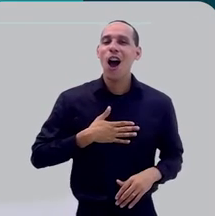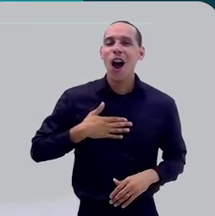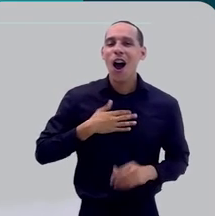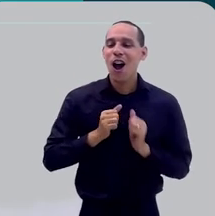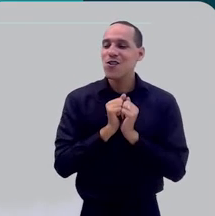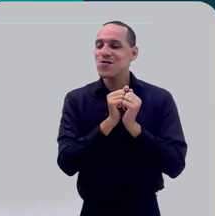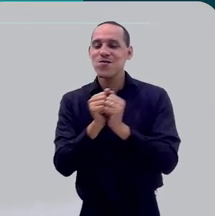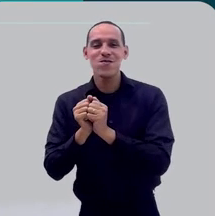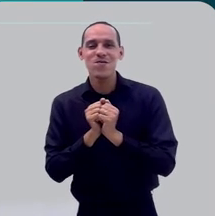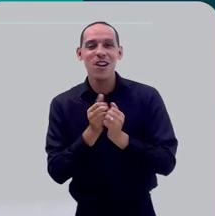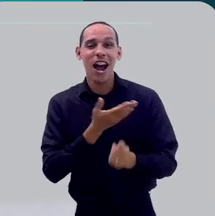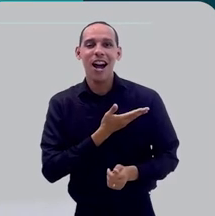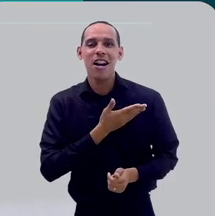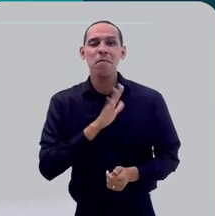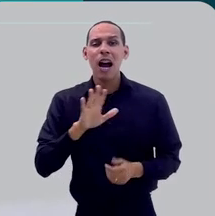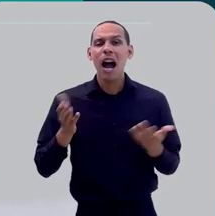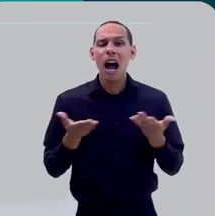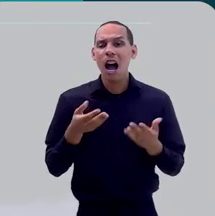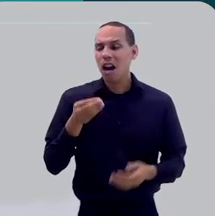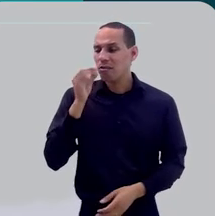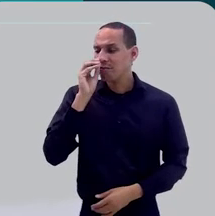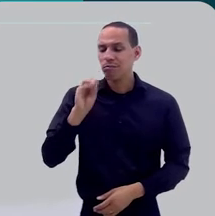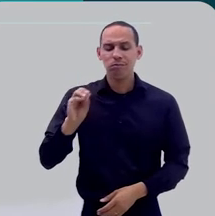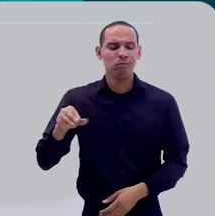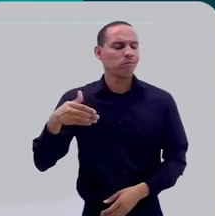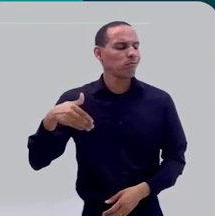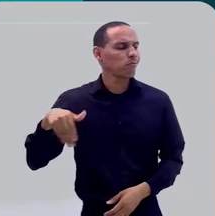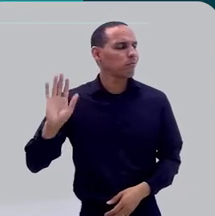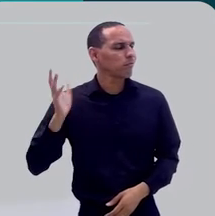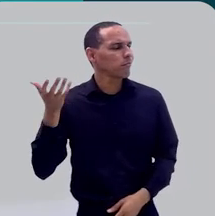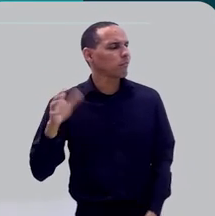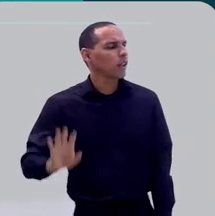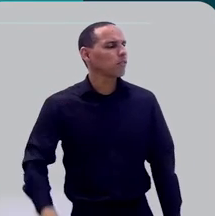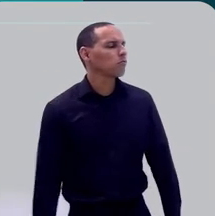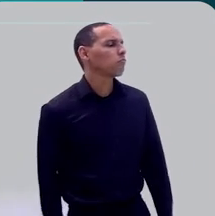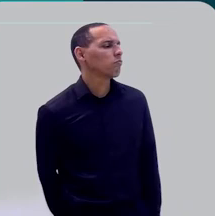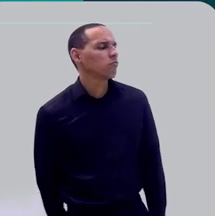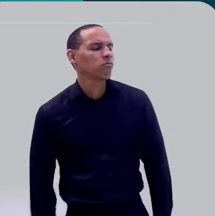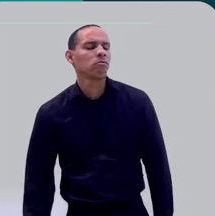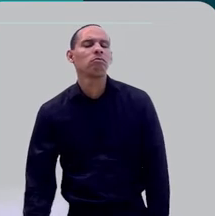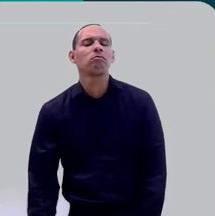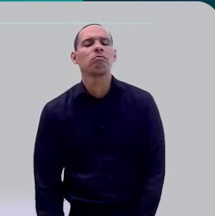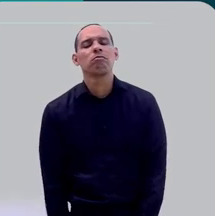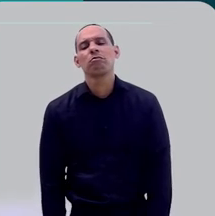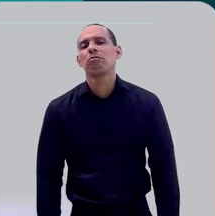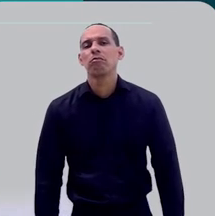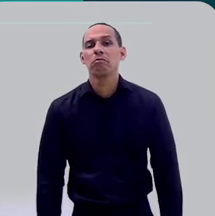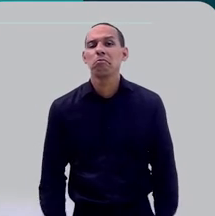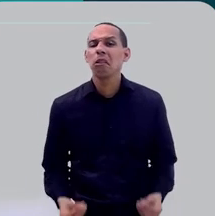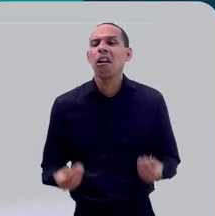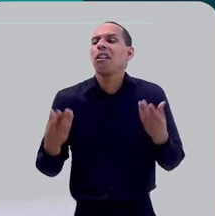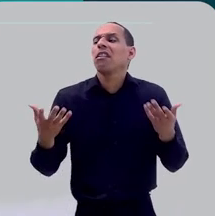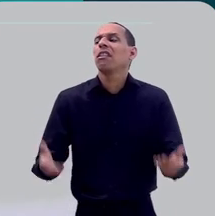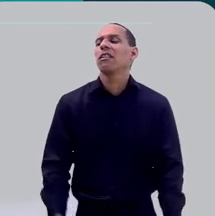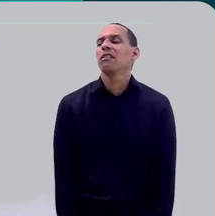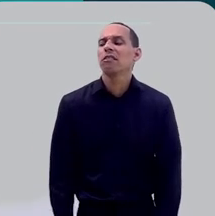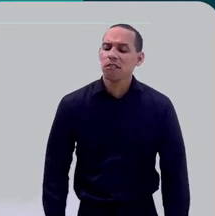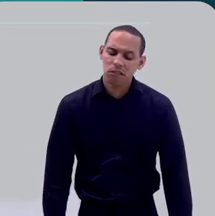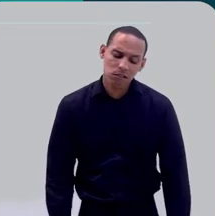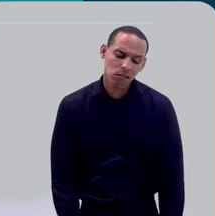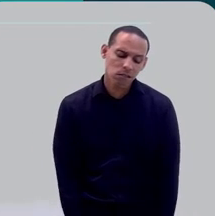pessoa não está se importando mais em sair com amigos. Porque para